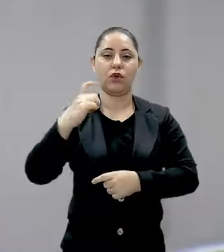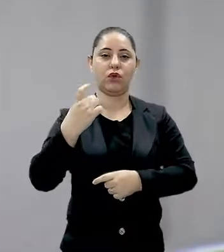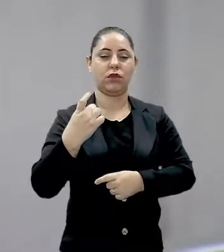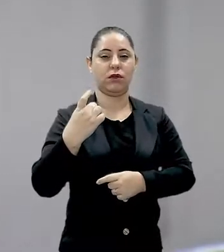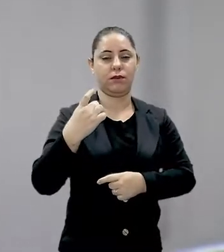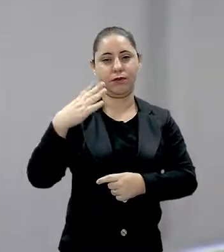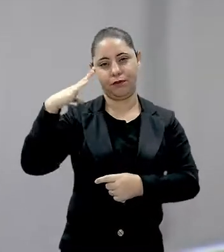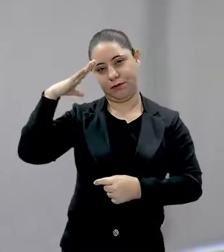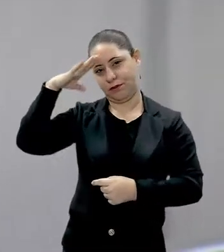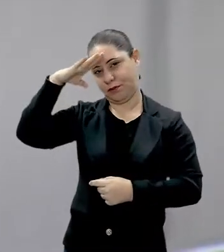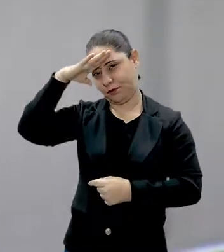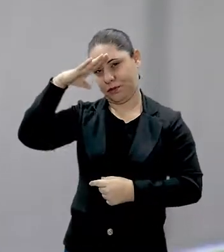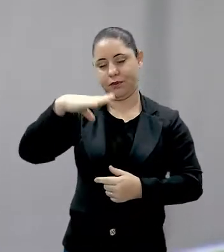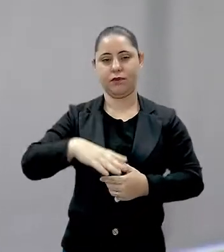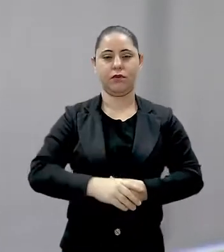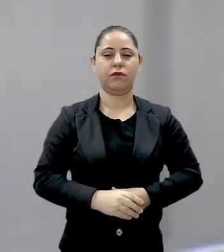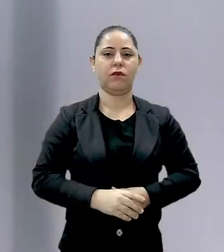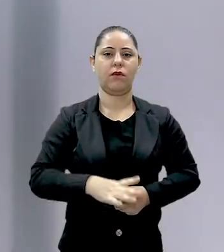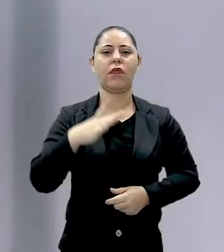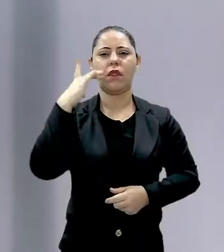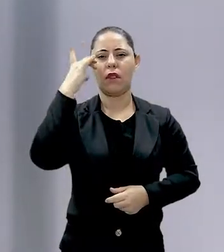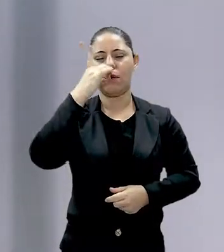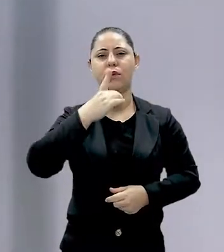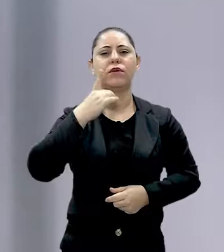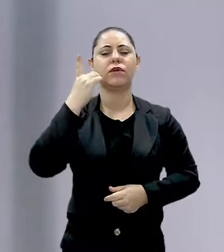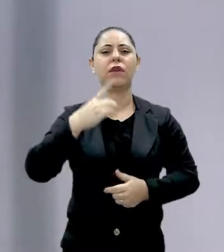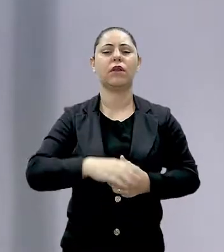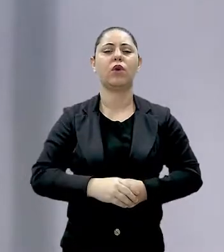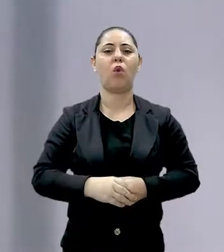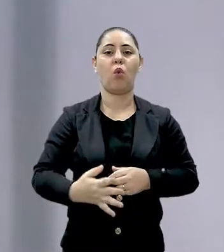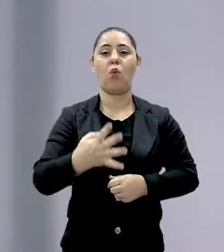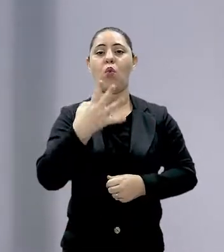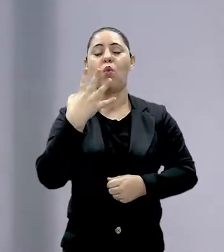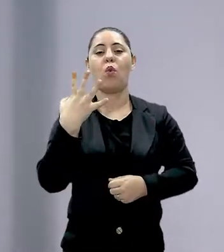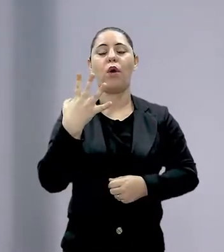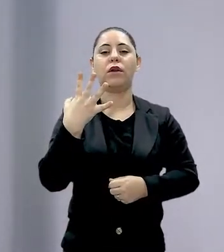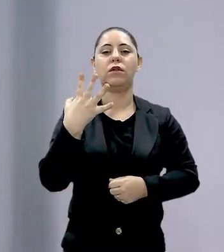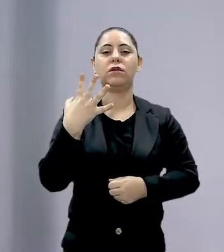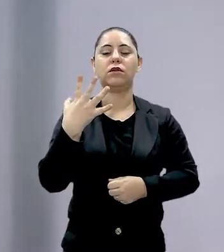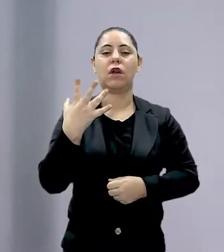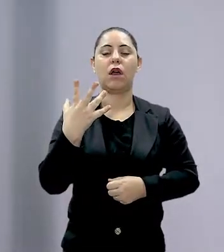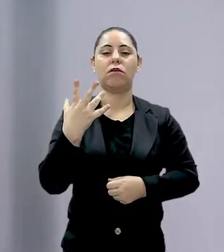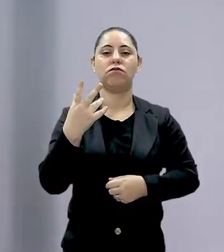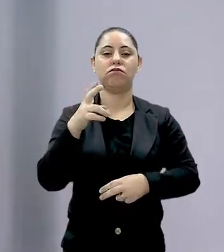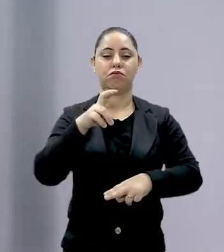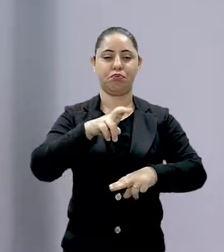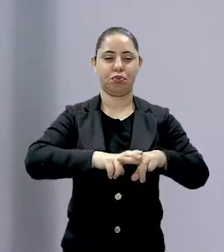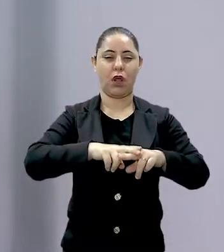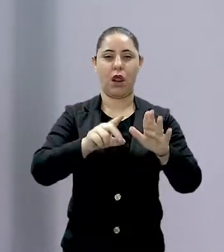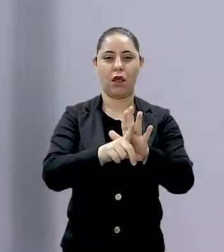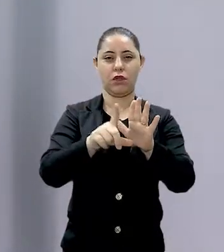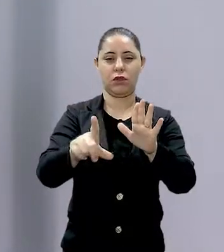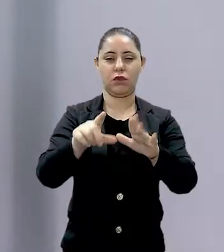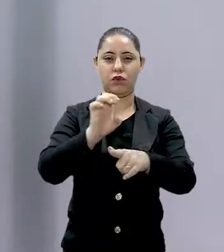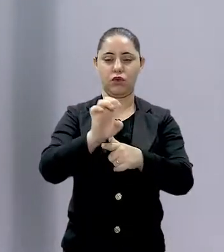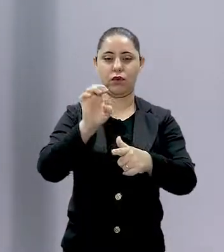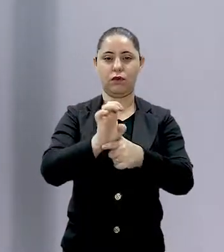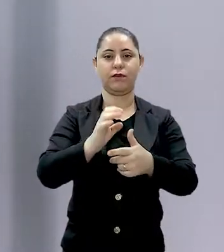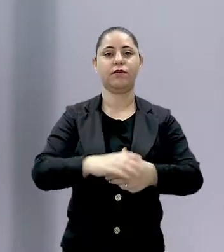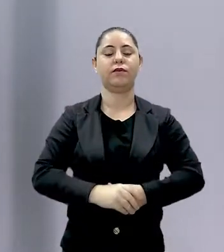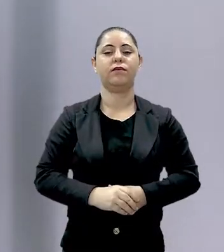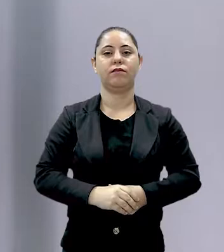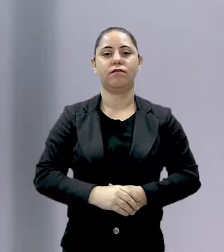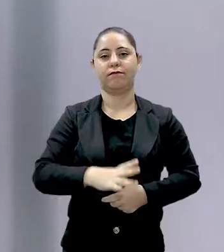pelo ex-deputado Cabo Almir. Deputado, essa é a 4ª vez que o senhor assume uma cadeira no